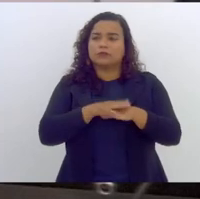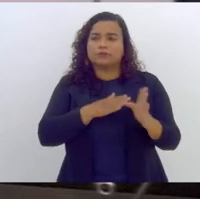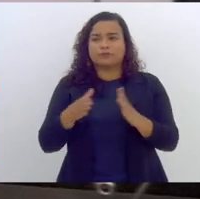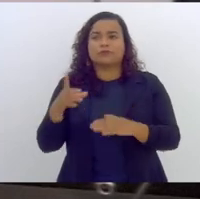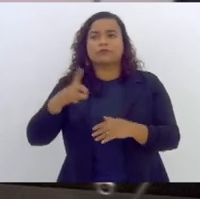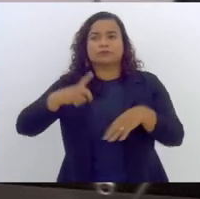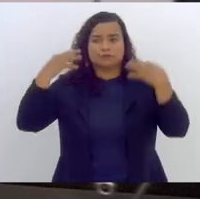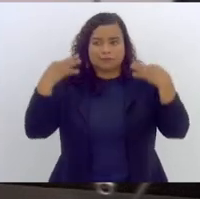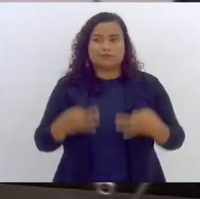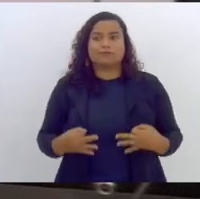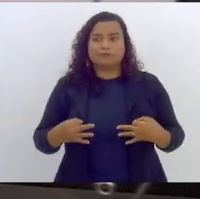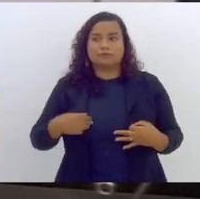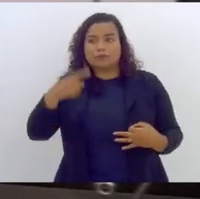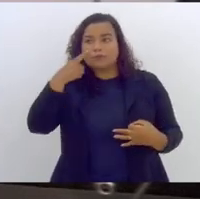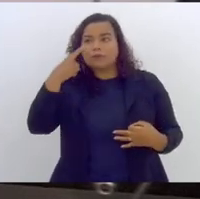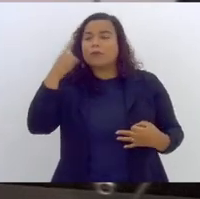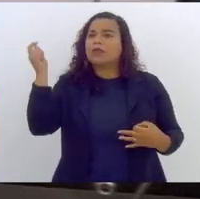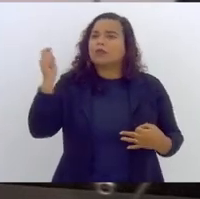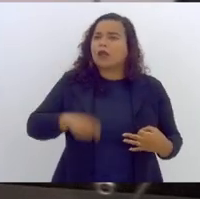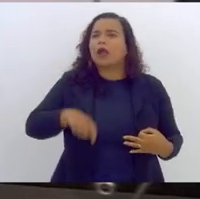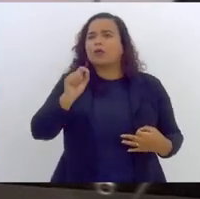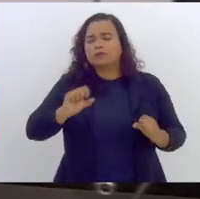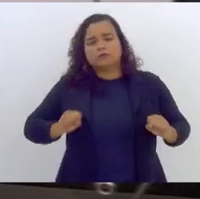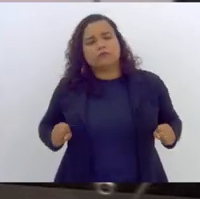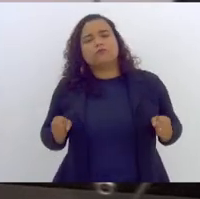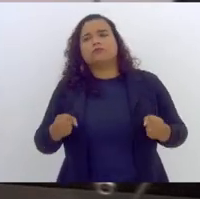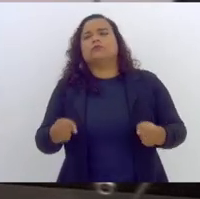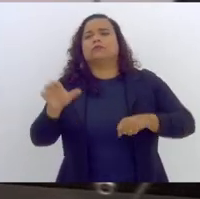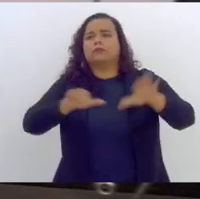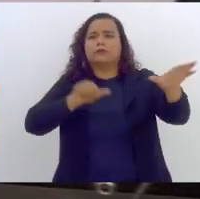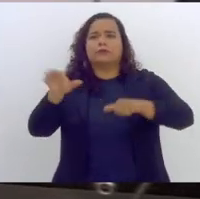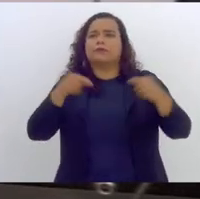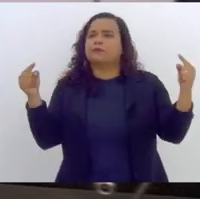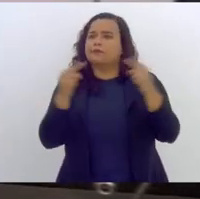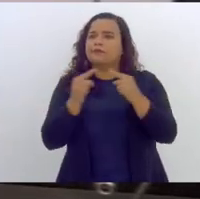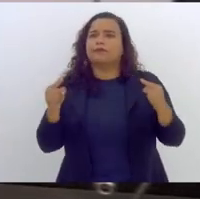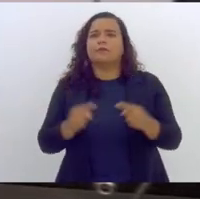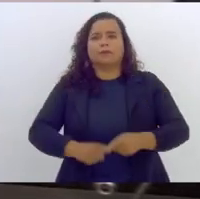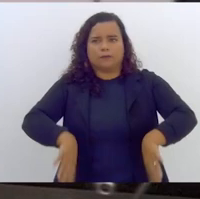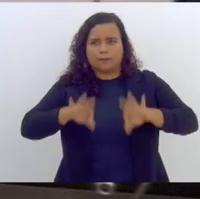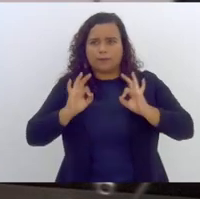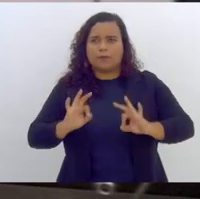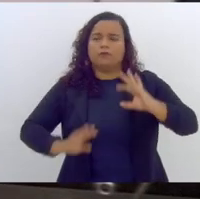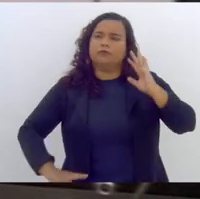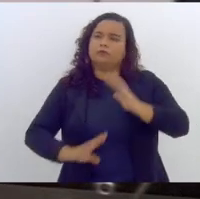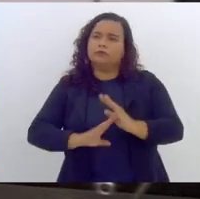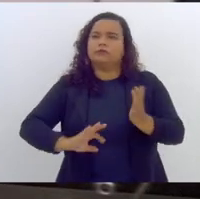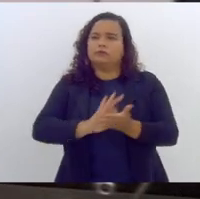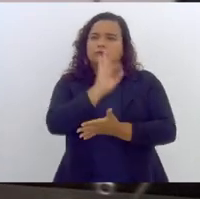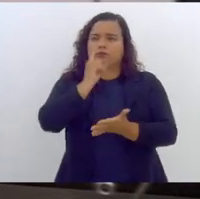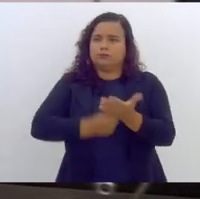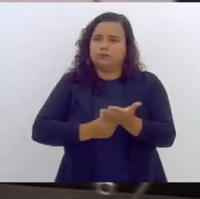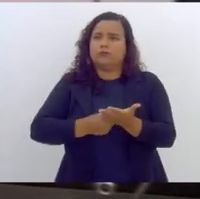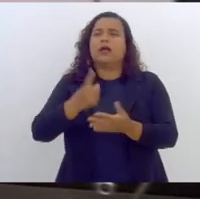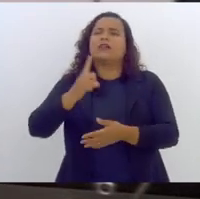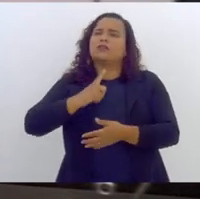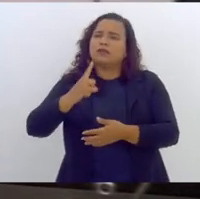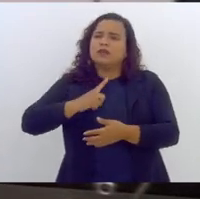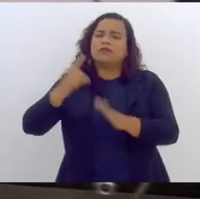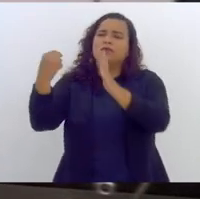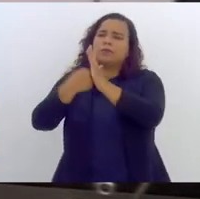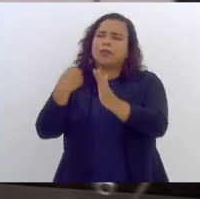não é para poder fazer a devida convocação limitada ao contrato aí houve um questionamento